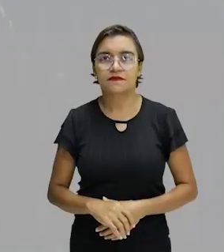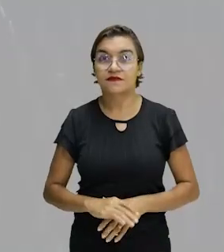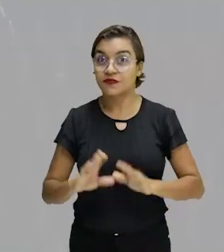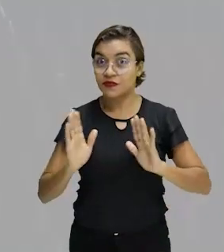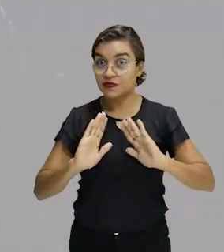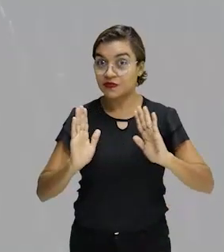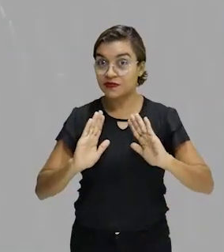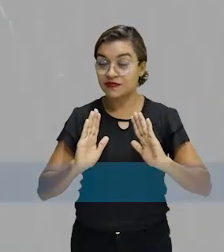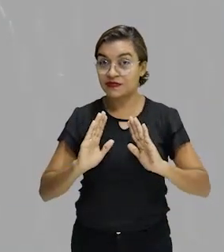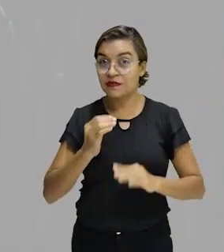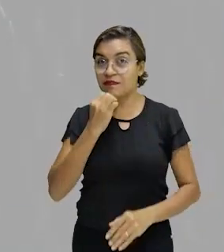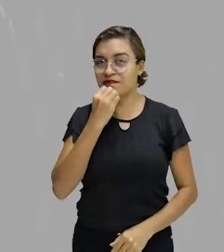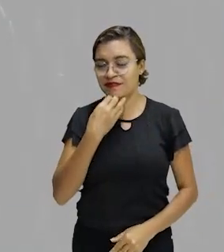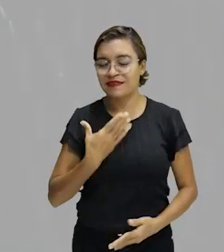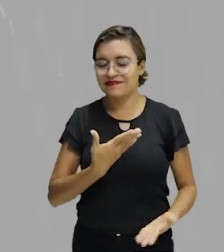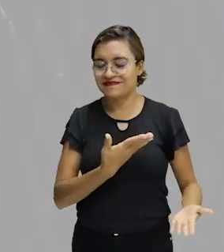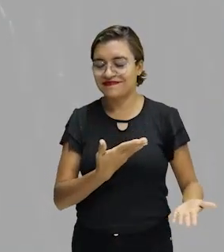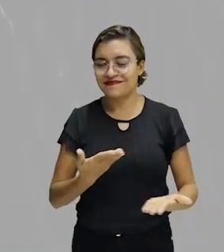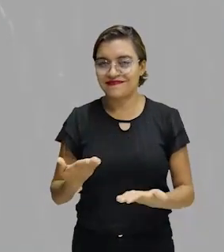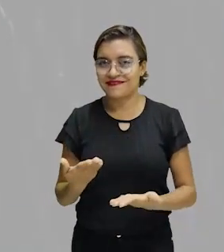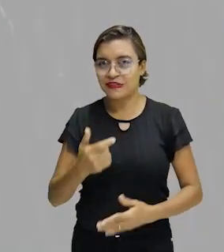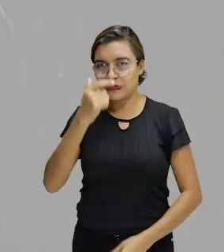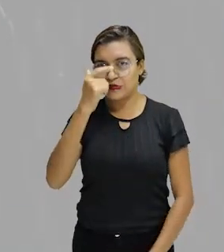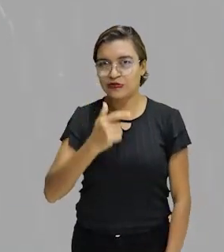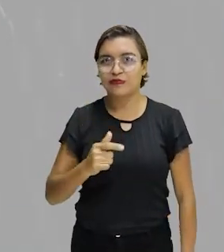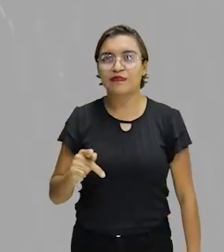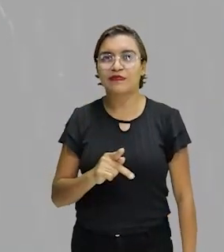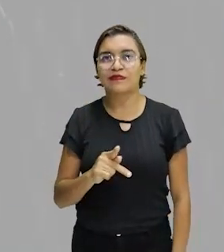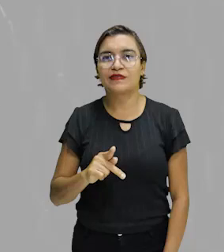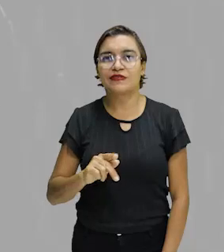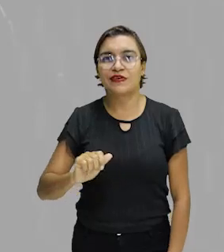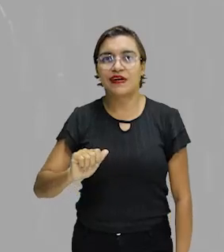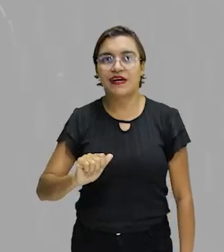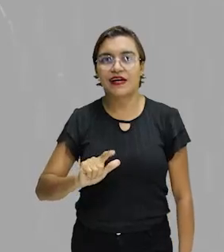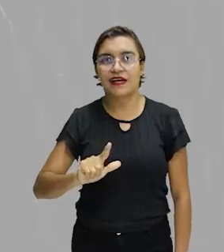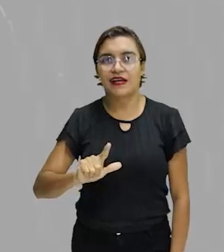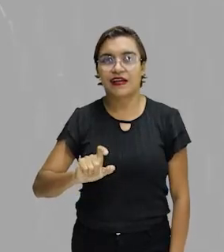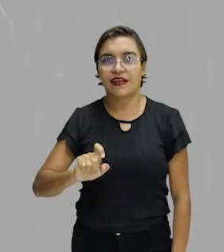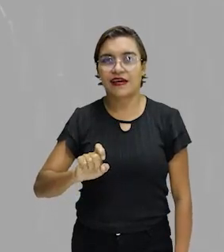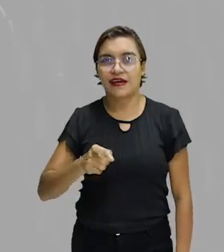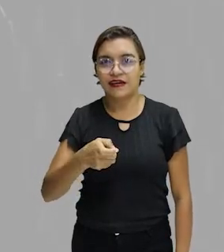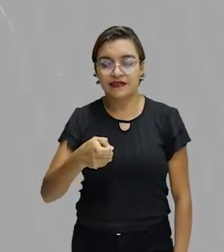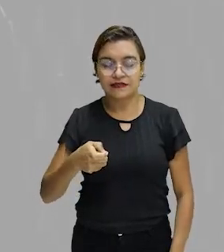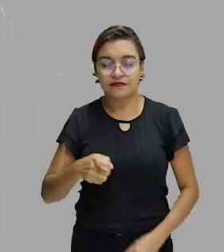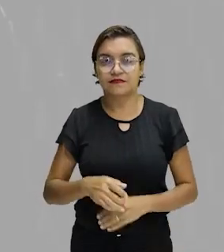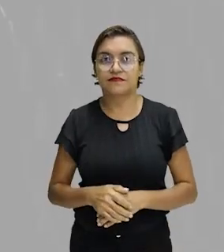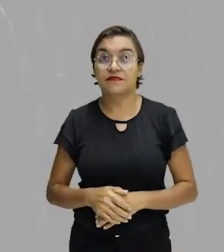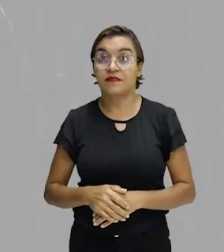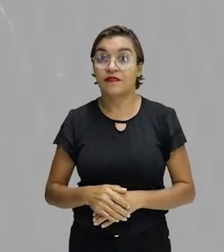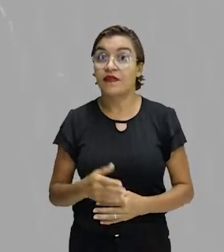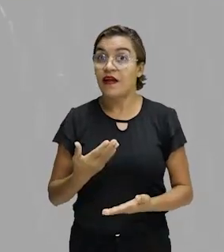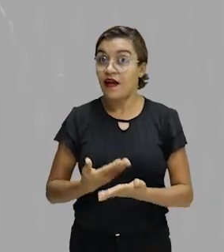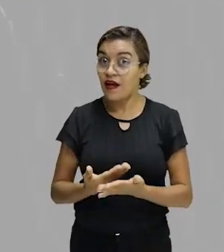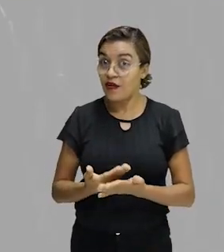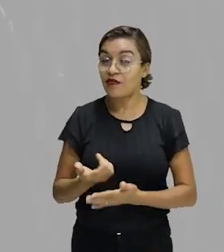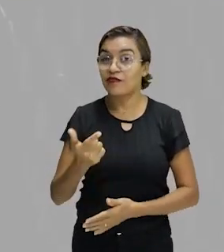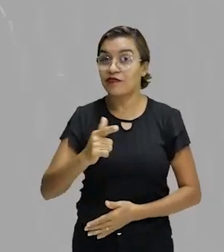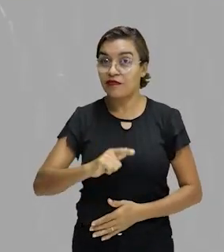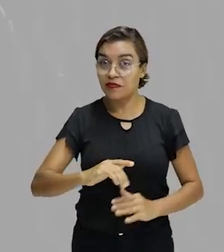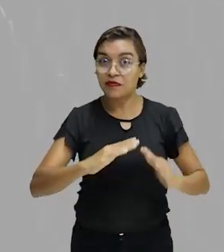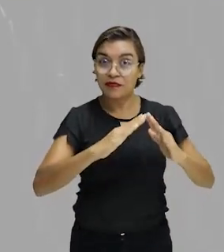Olá, turma! Sejam todos bem-vindos, professor Alex, disciplina Química, mais uma do nosso projeto Fique em Casa